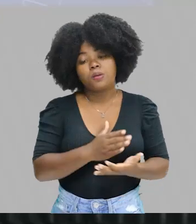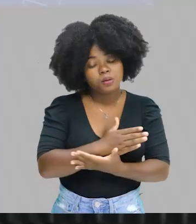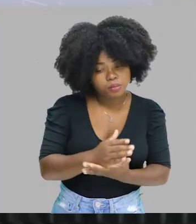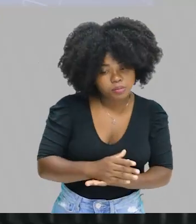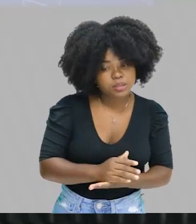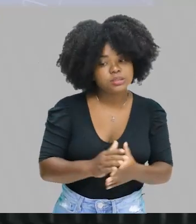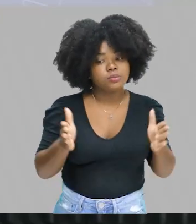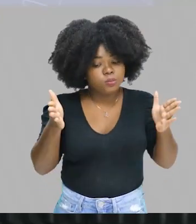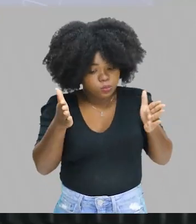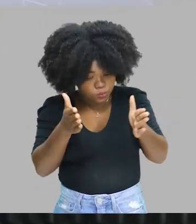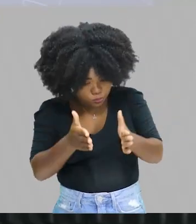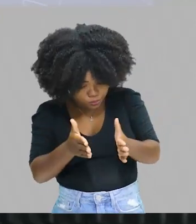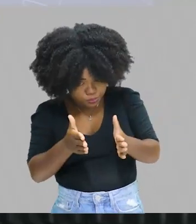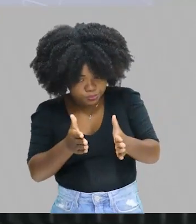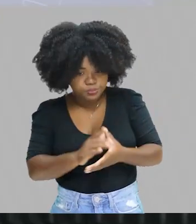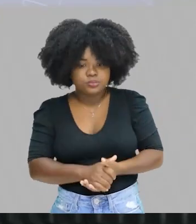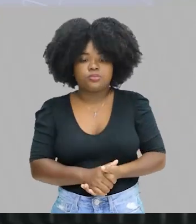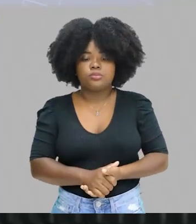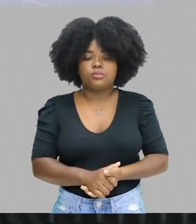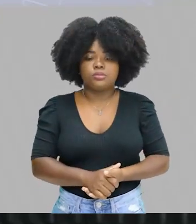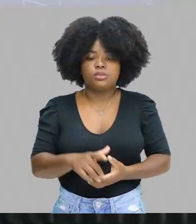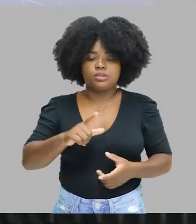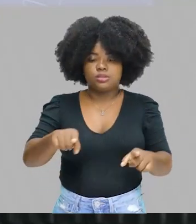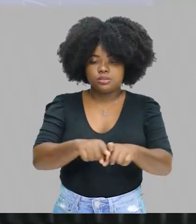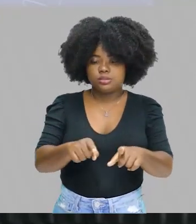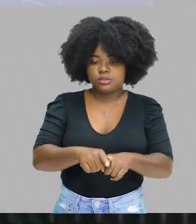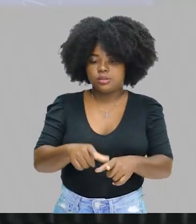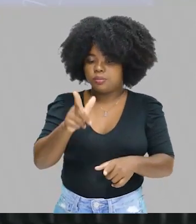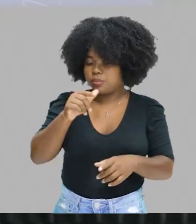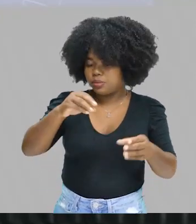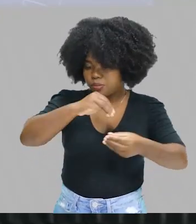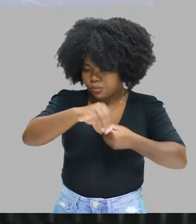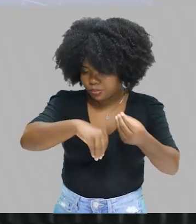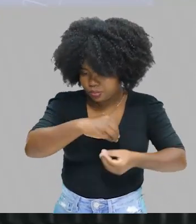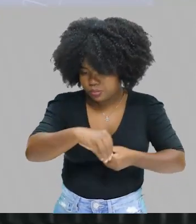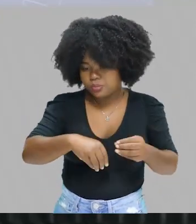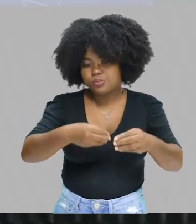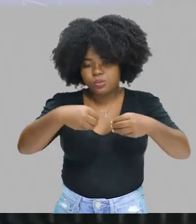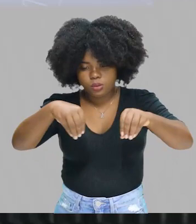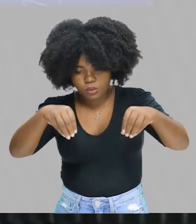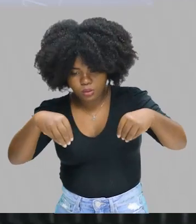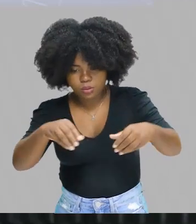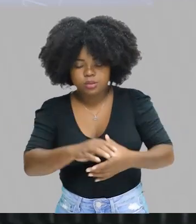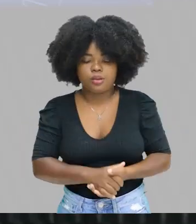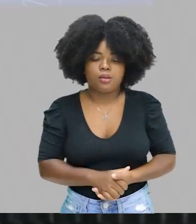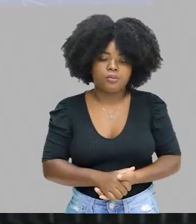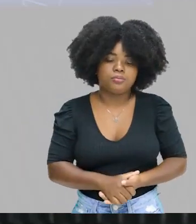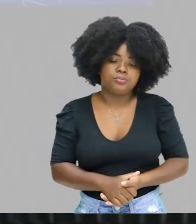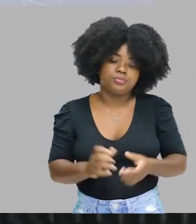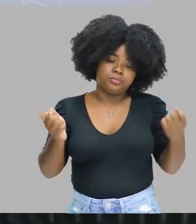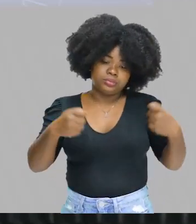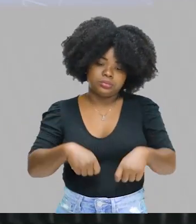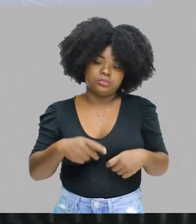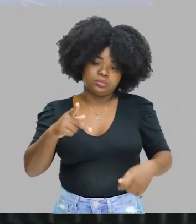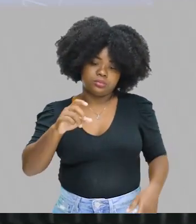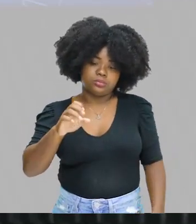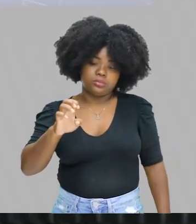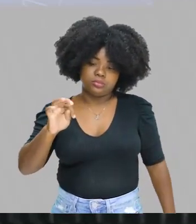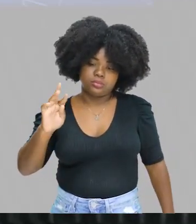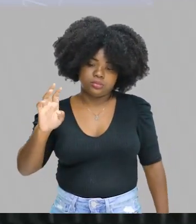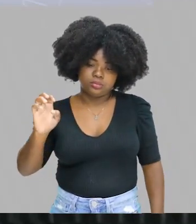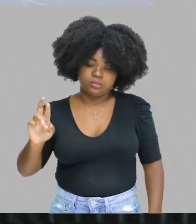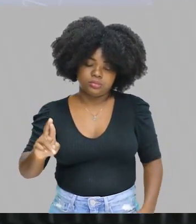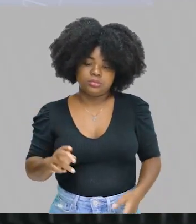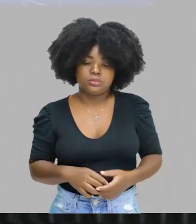você quiser fazer. A variedade de resinas líquidas que se solidificam através desses catalisadores é muito grande. Podem ser resinas de poliéster, as esculturas